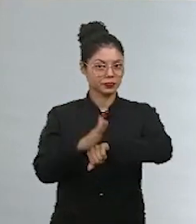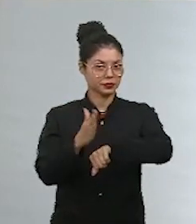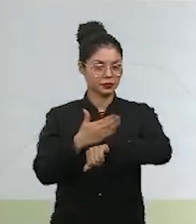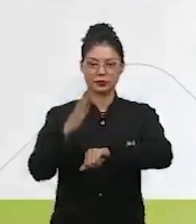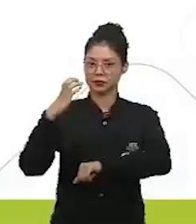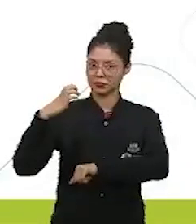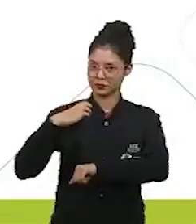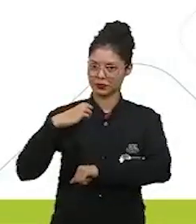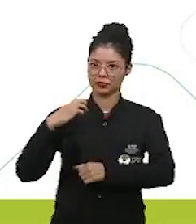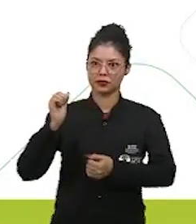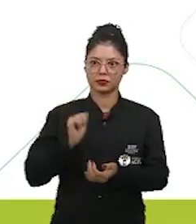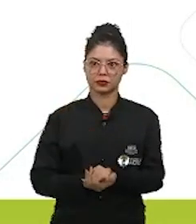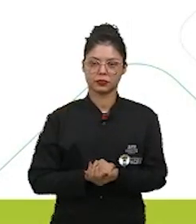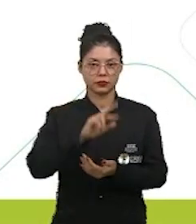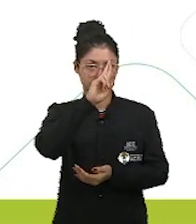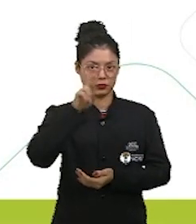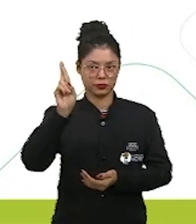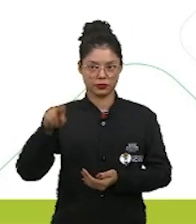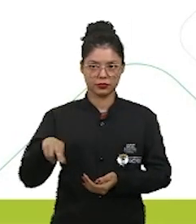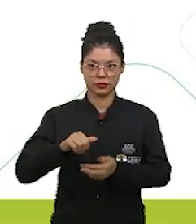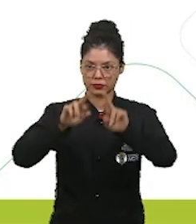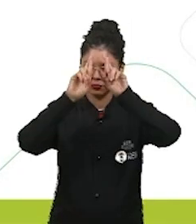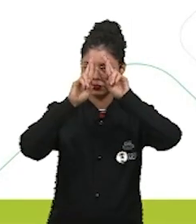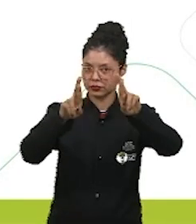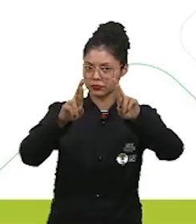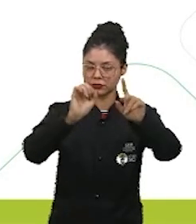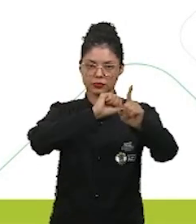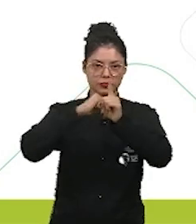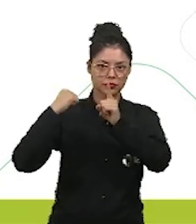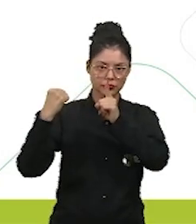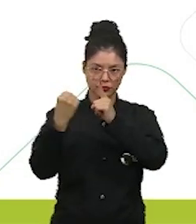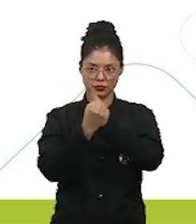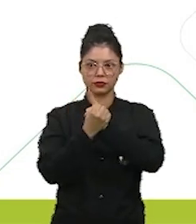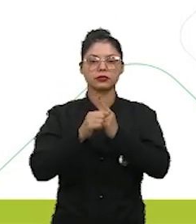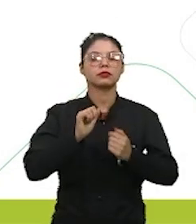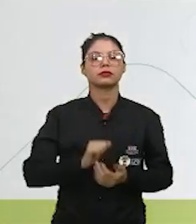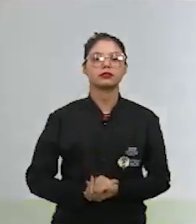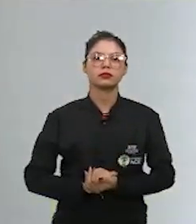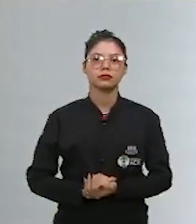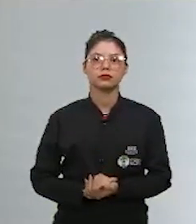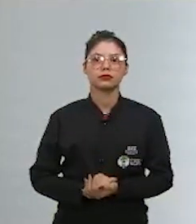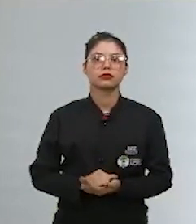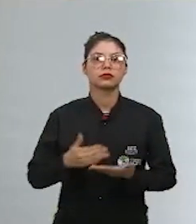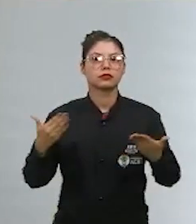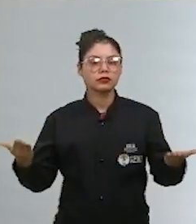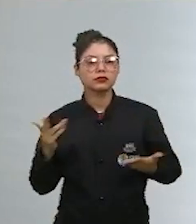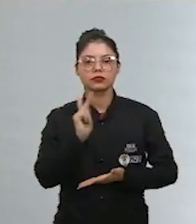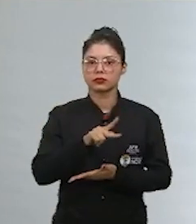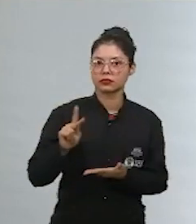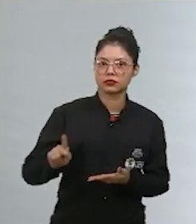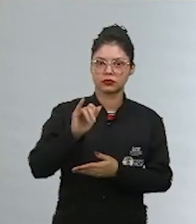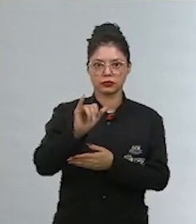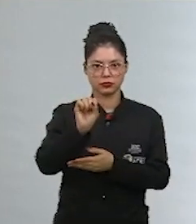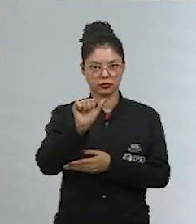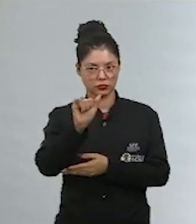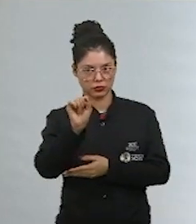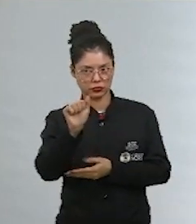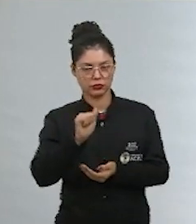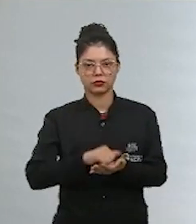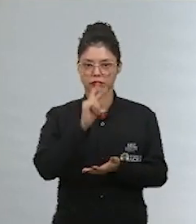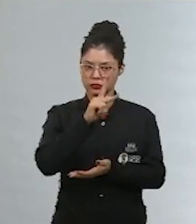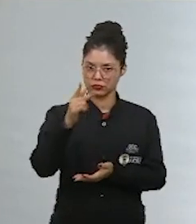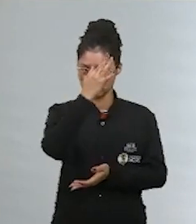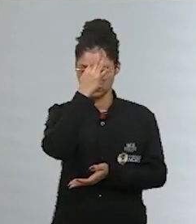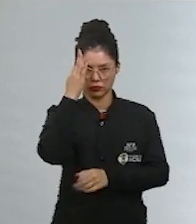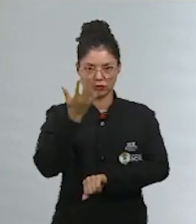prática ética, razão, respeito e sociedade. Sou o professor Isaías da